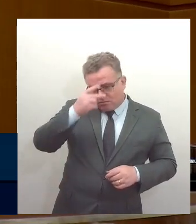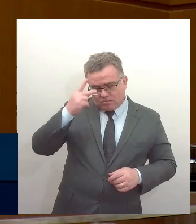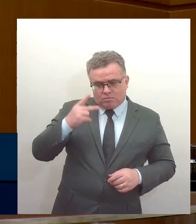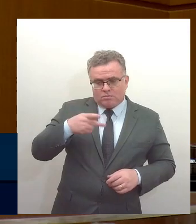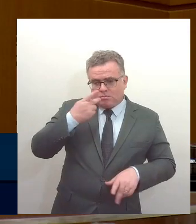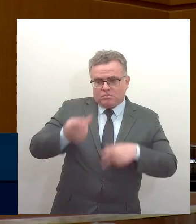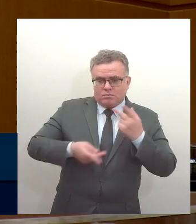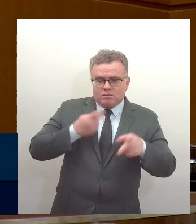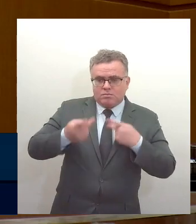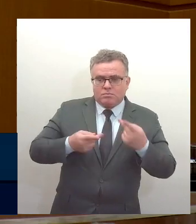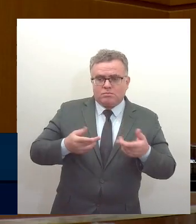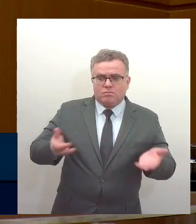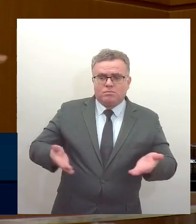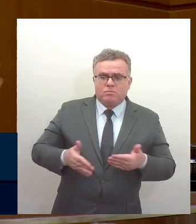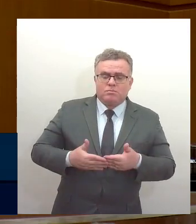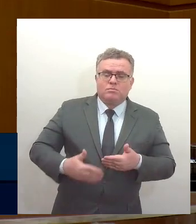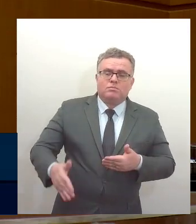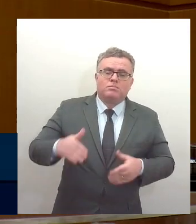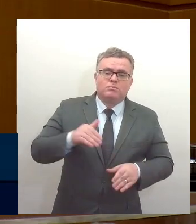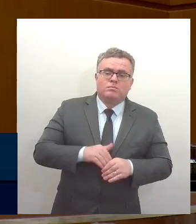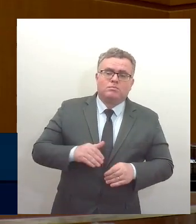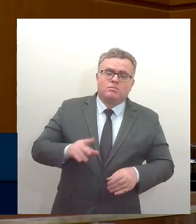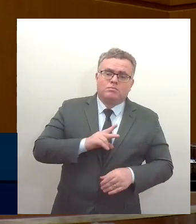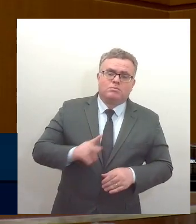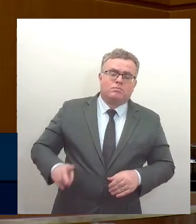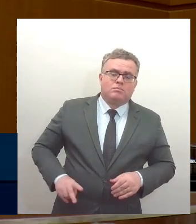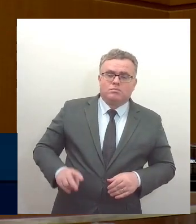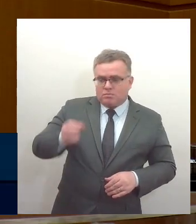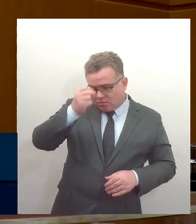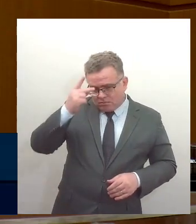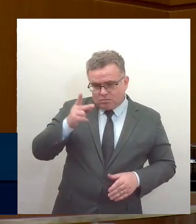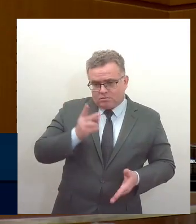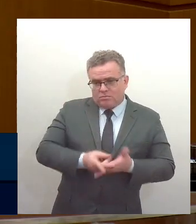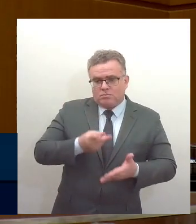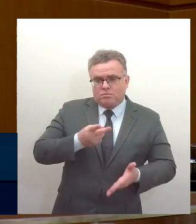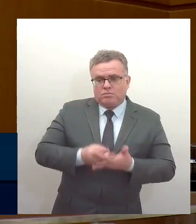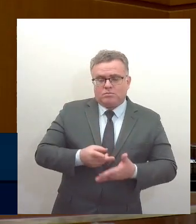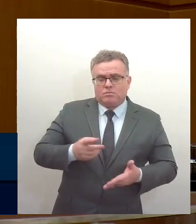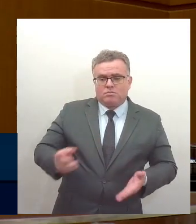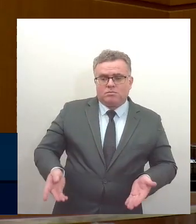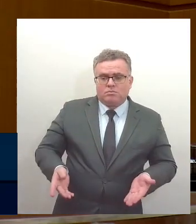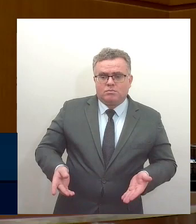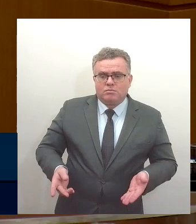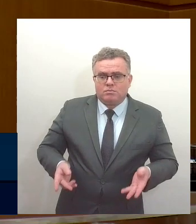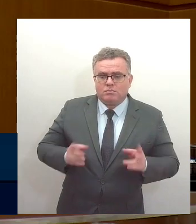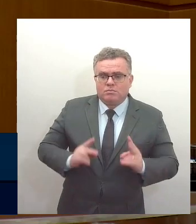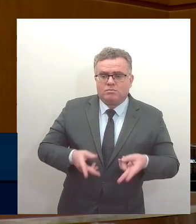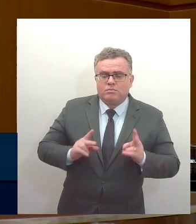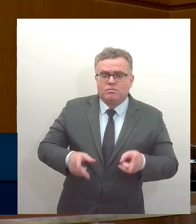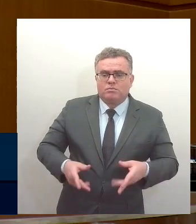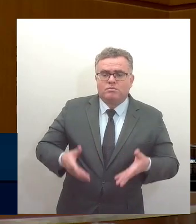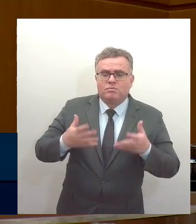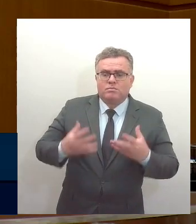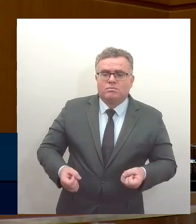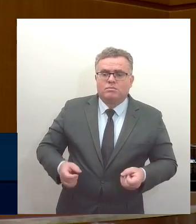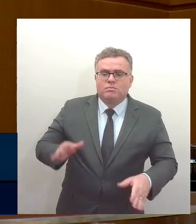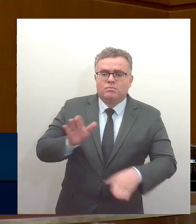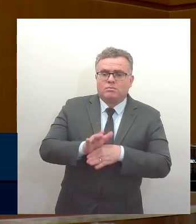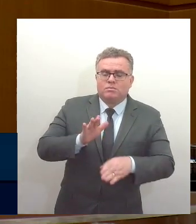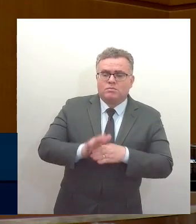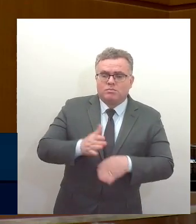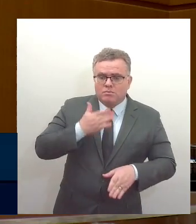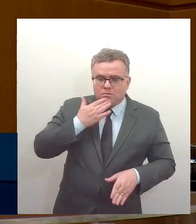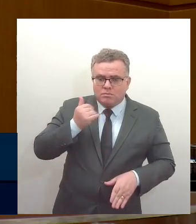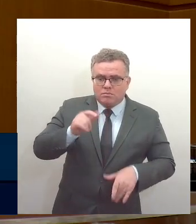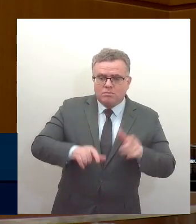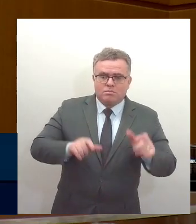vereador. Pode ter certeza que o discurso é um só. Vamos melhorar a vida das pessoas, dos autistas.